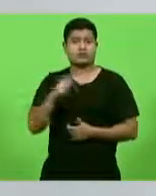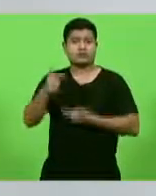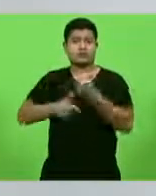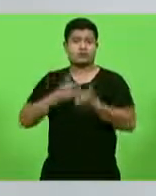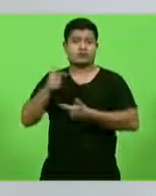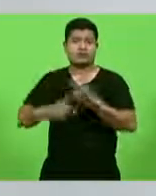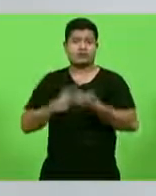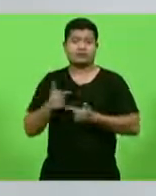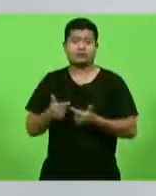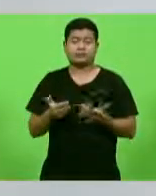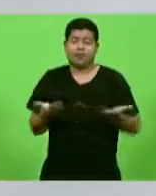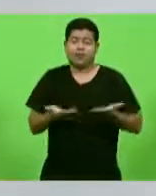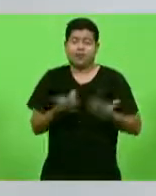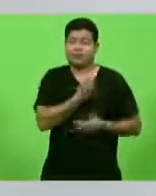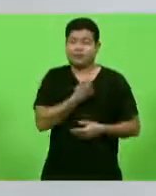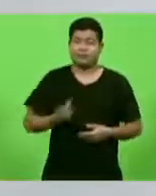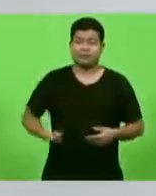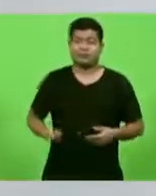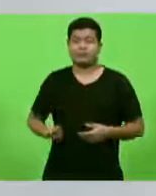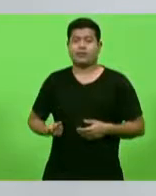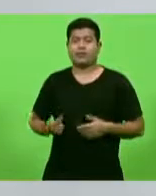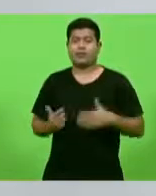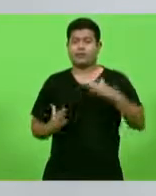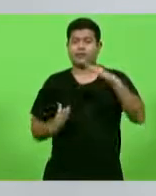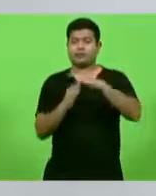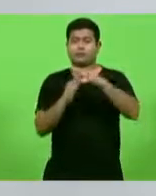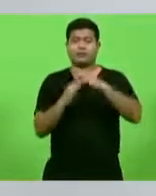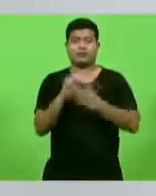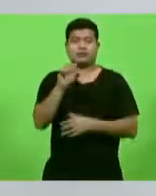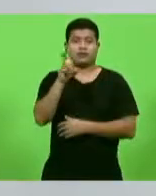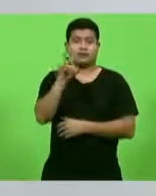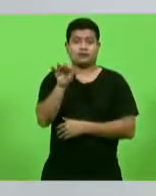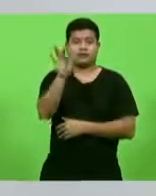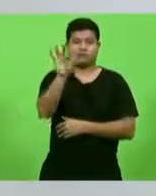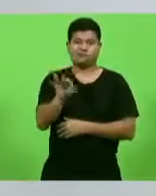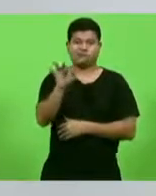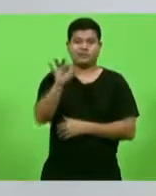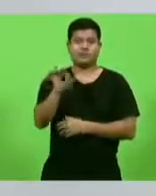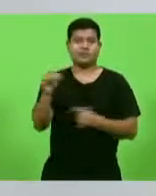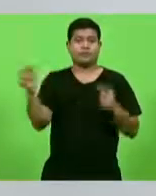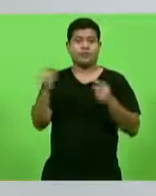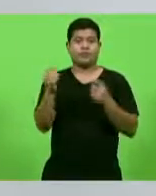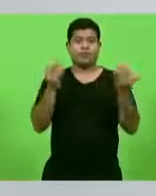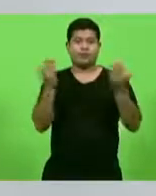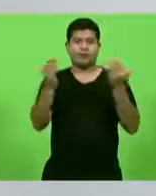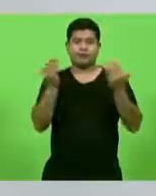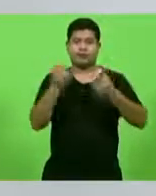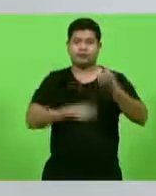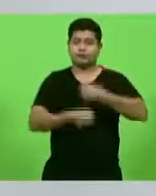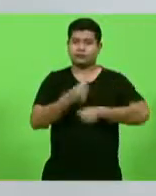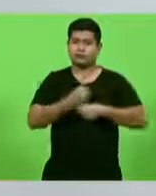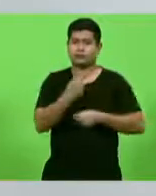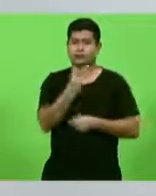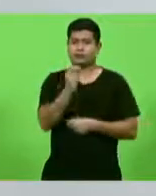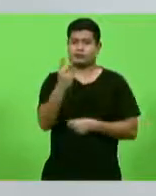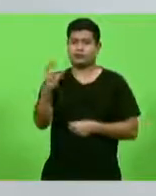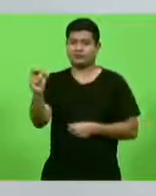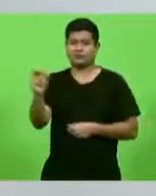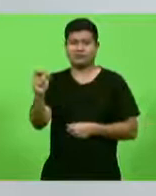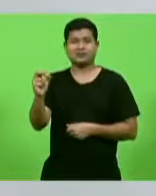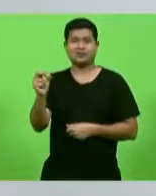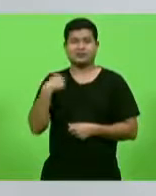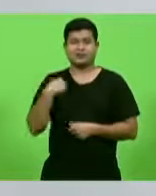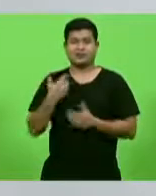quando o governo limita em 50% em relação ao ano anterior à captura da tainha, ele